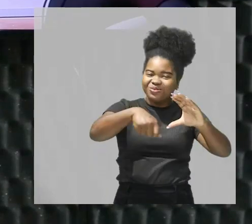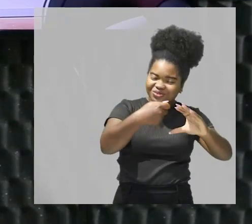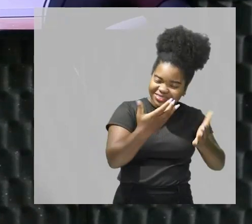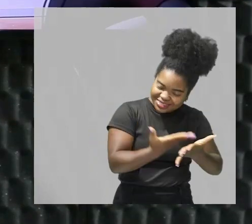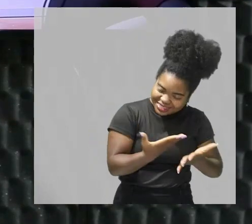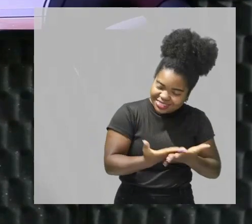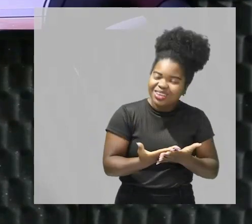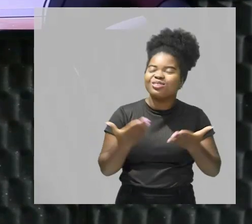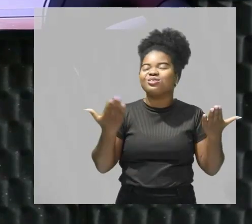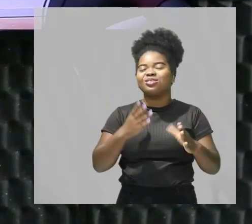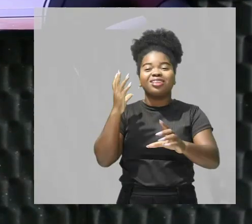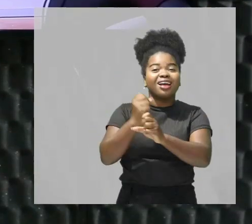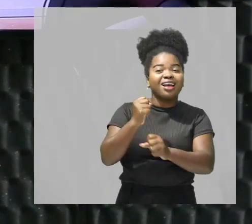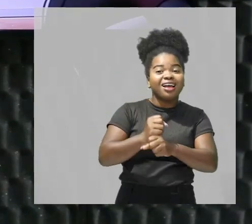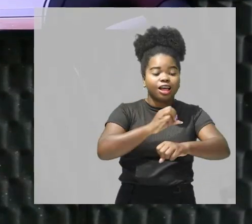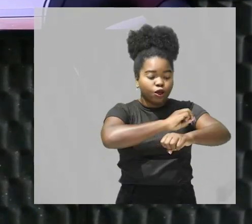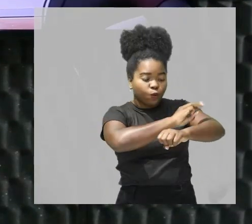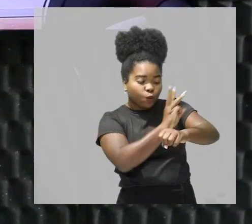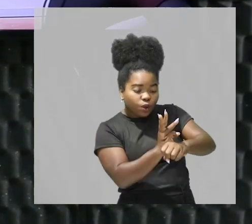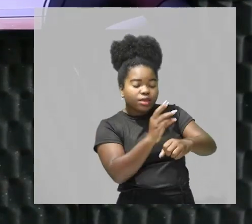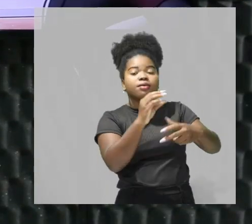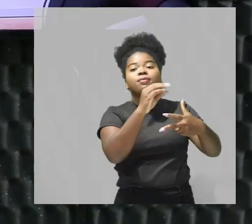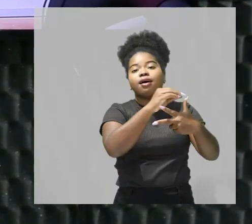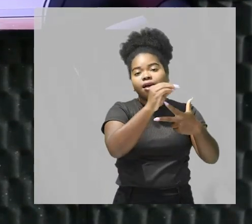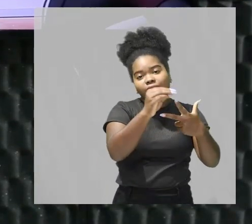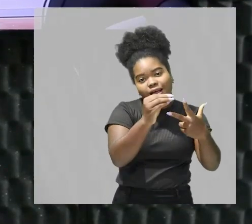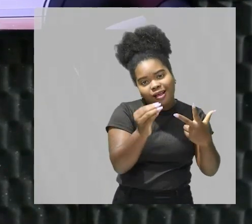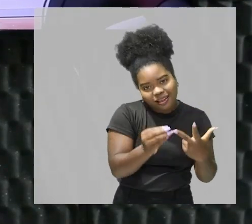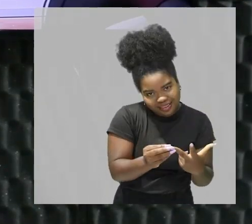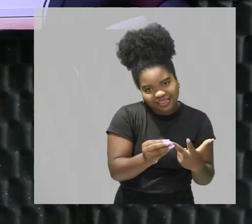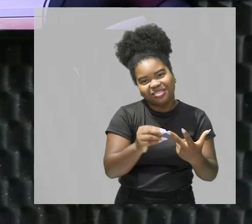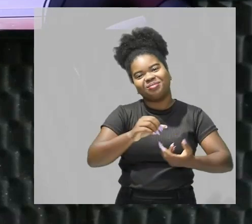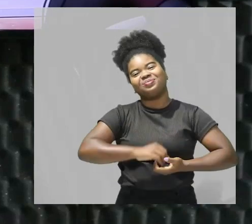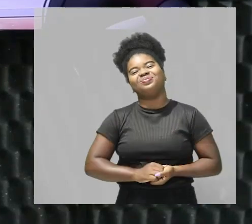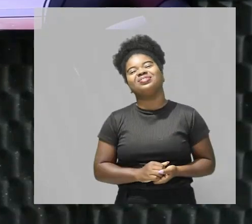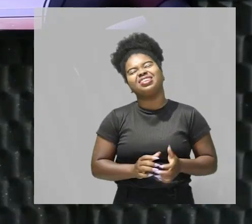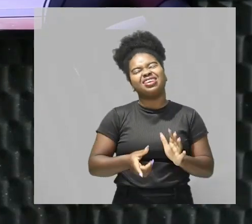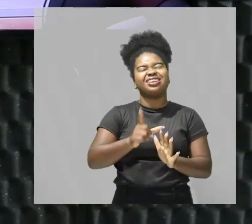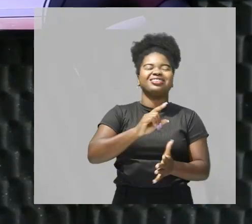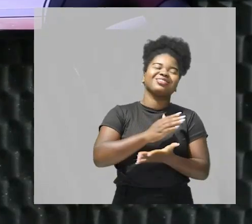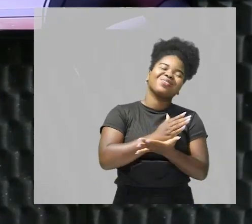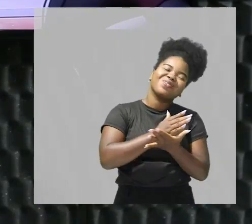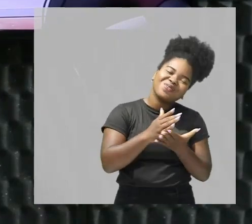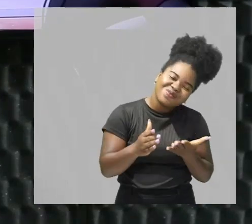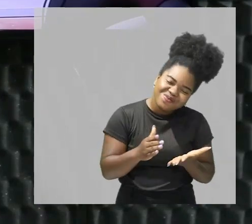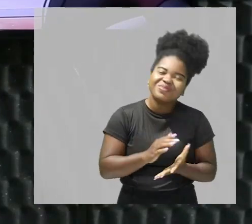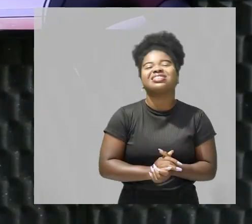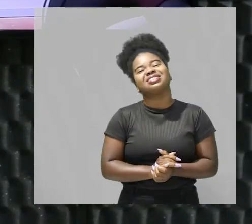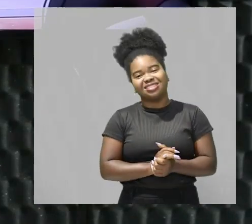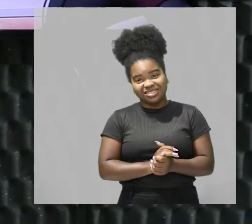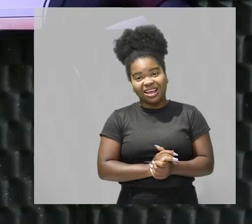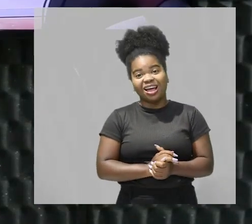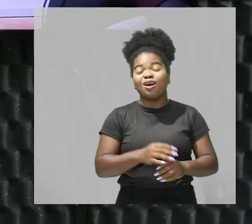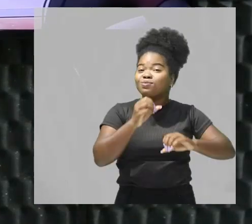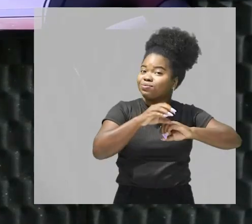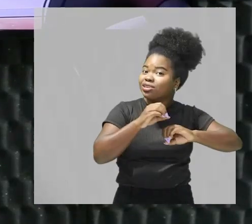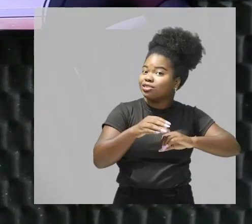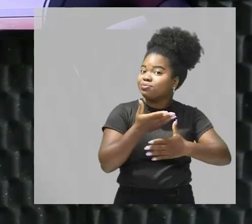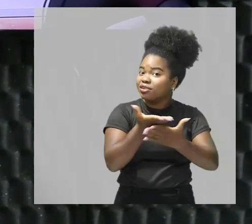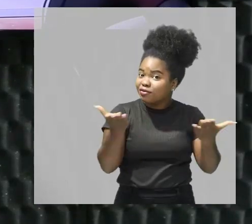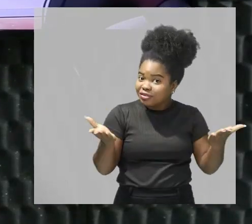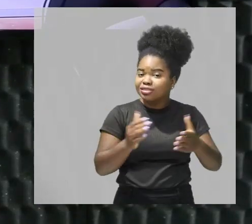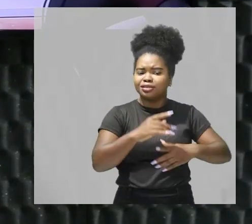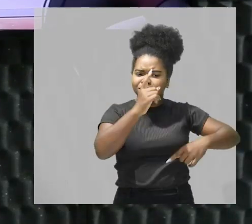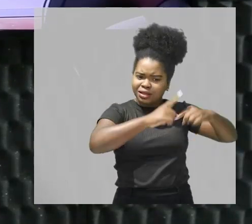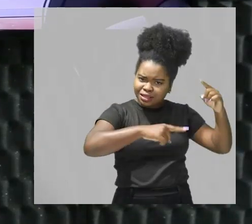da nossa revisão Pais Uema e Enem, ok? E antes de começarmos, turminha, caderno, lápis, caneta, borracha,